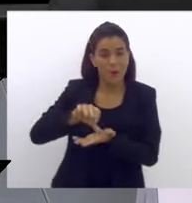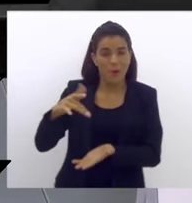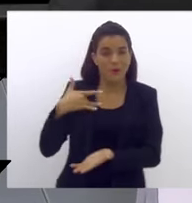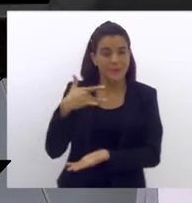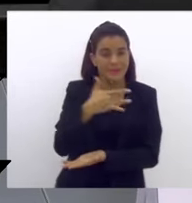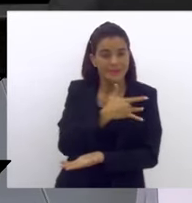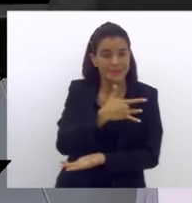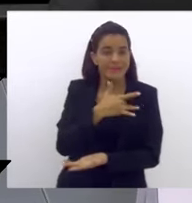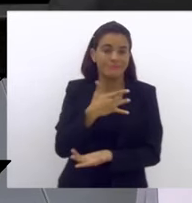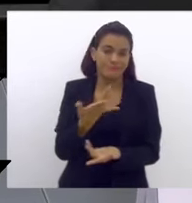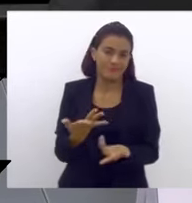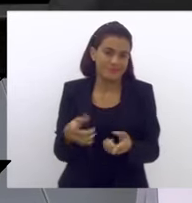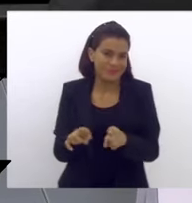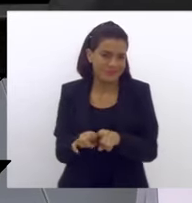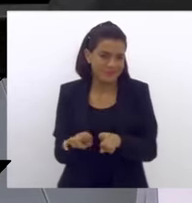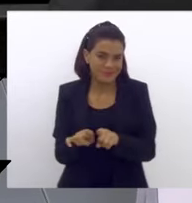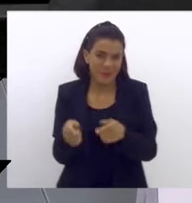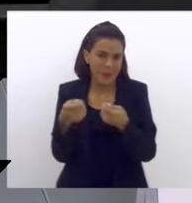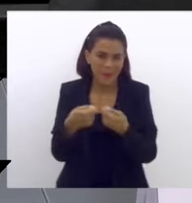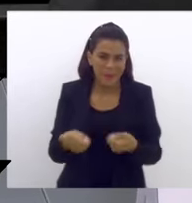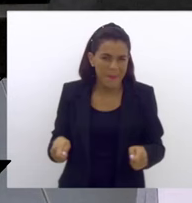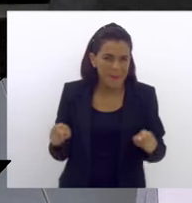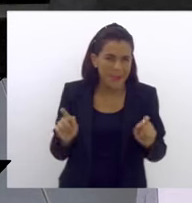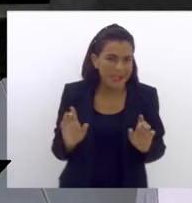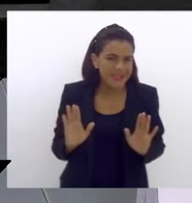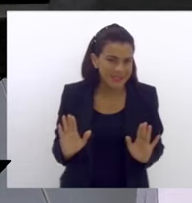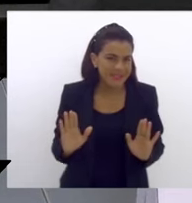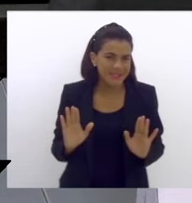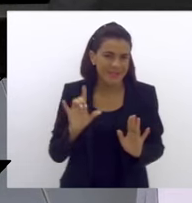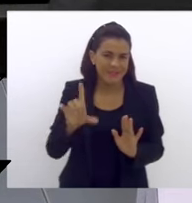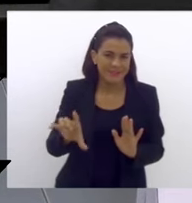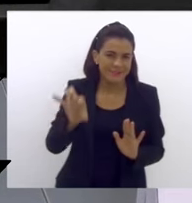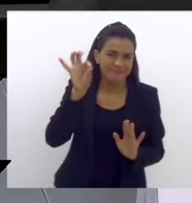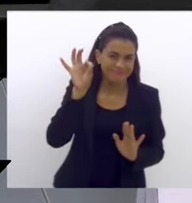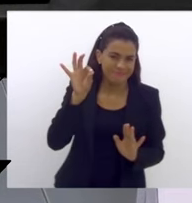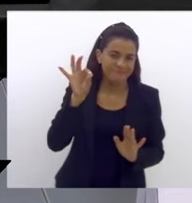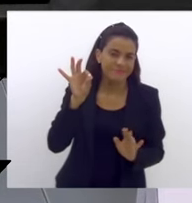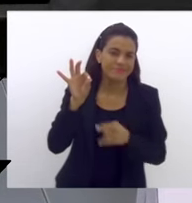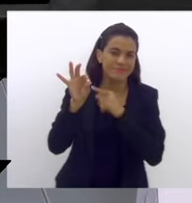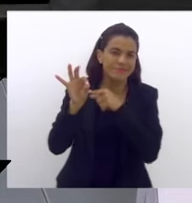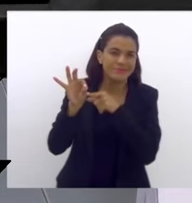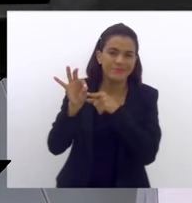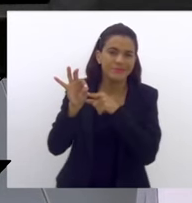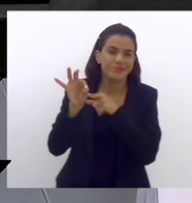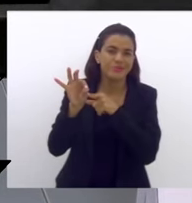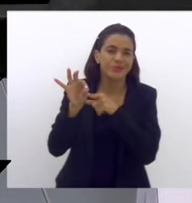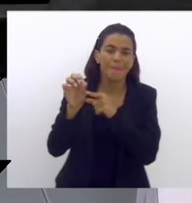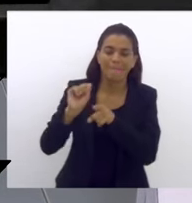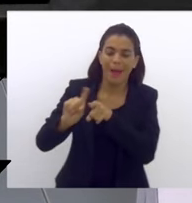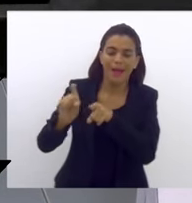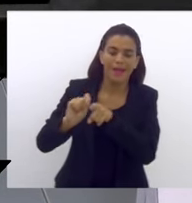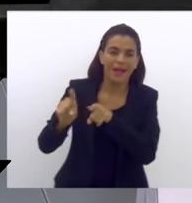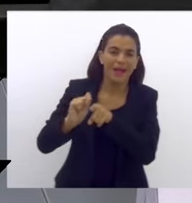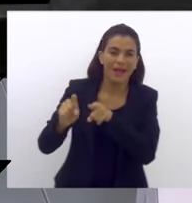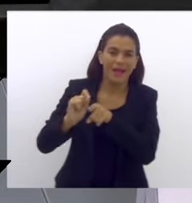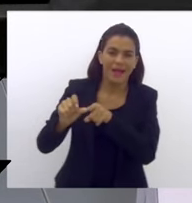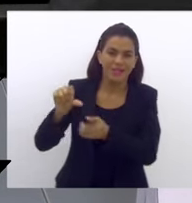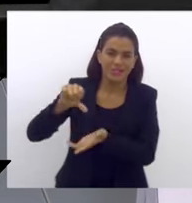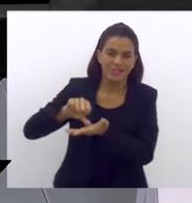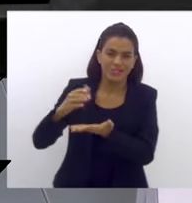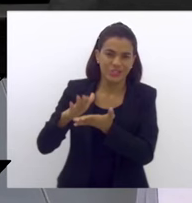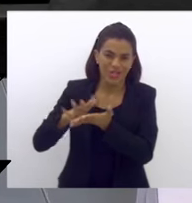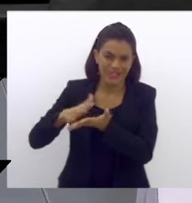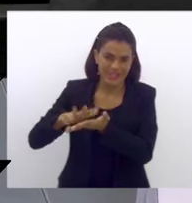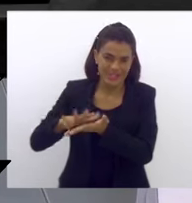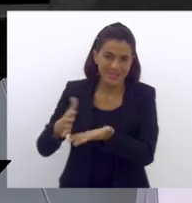etc não precisava avocar esse esses serviços pras escolas de samba tô